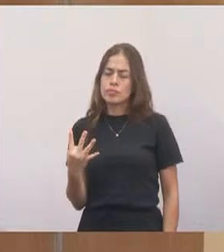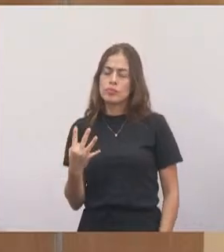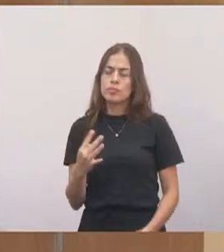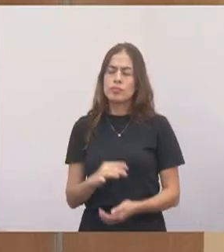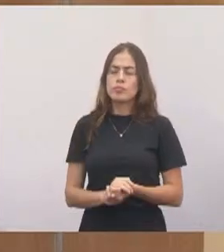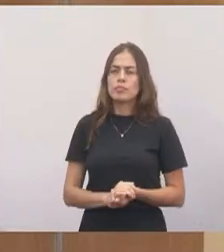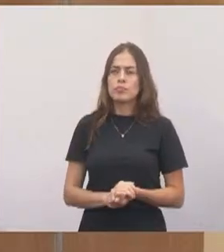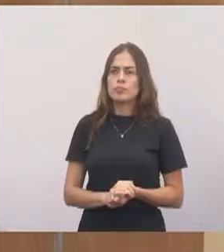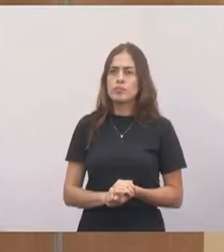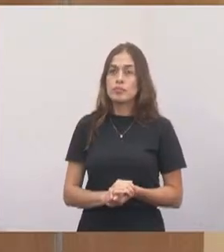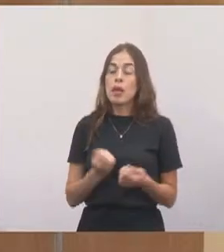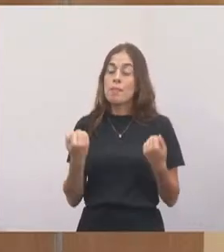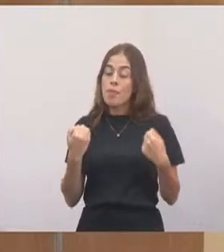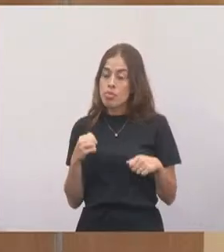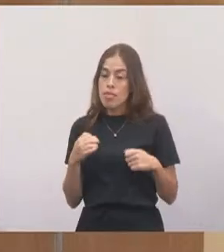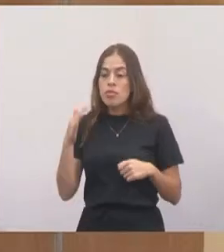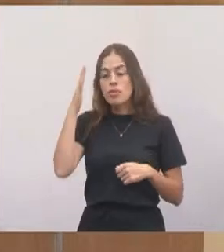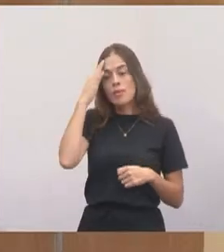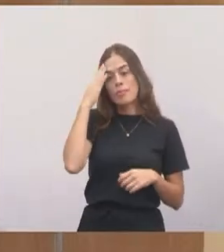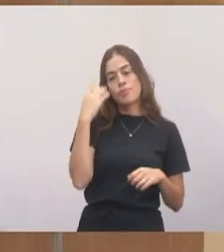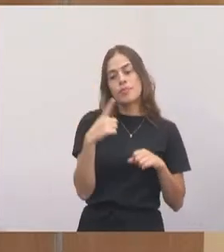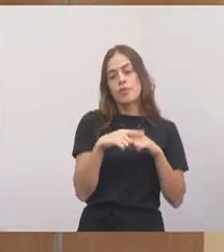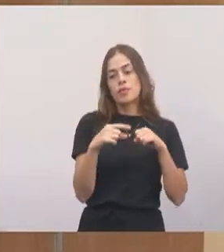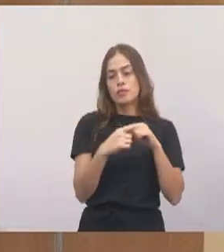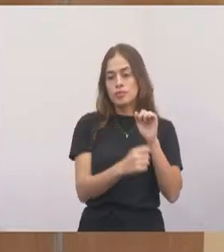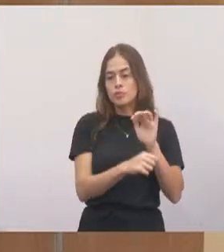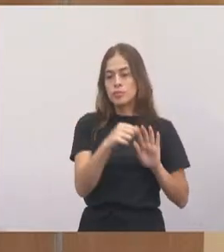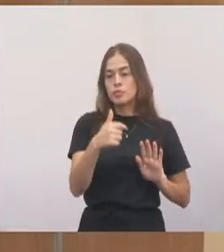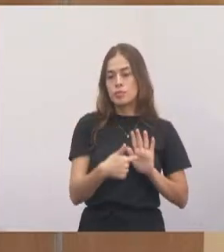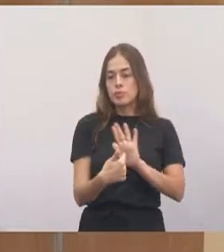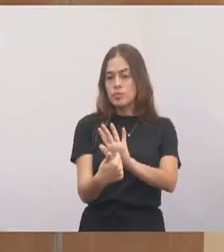6606/2024, cabe verificar que o artigo 1º